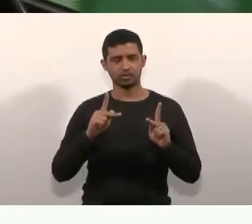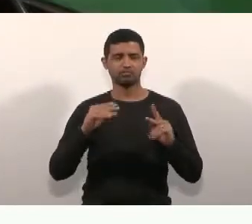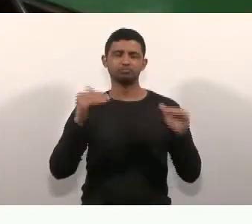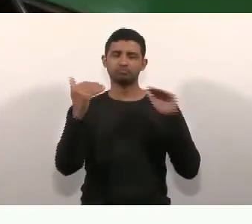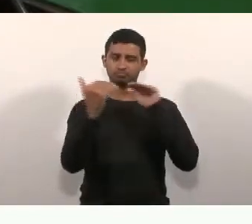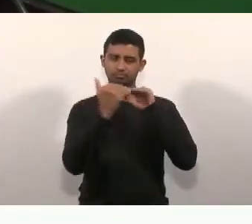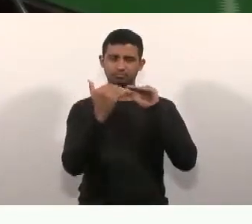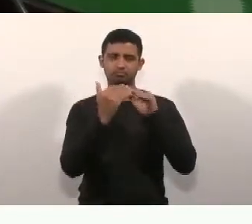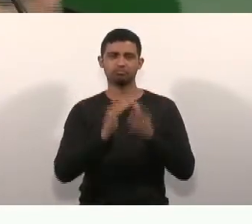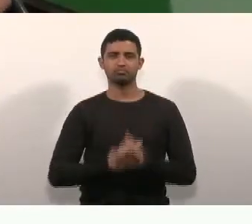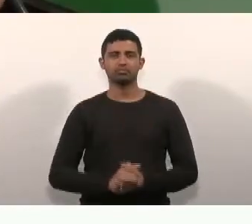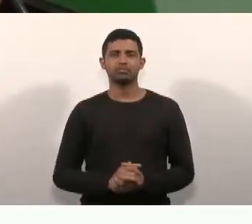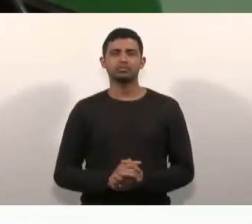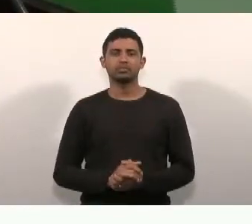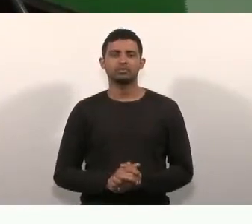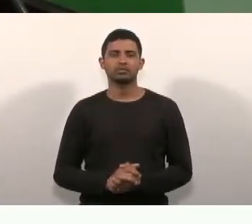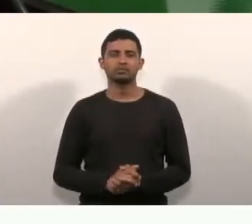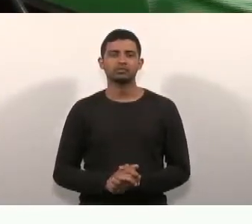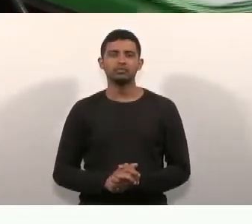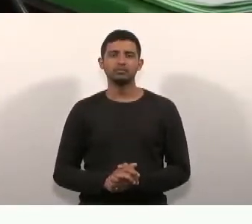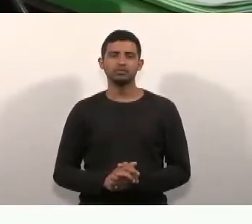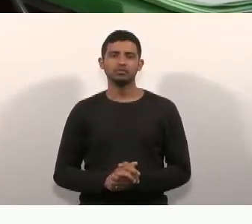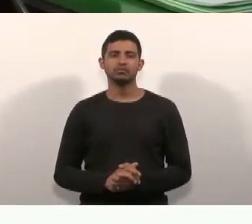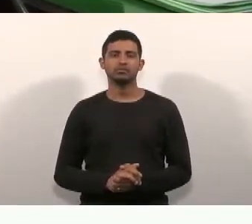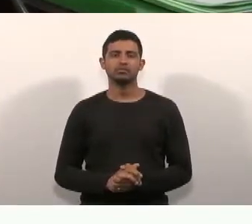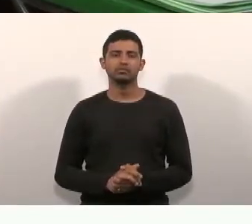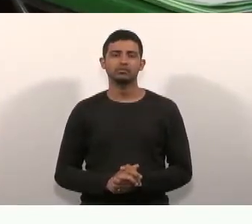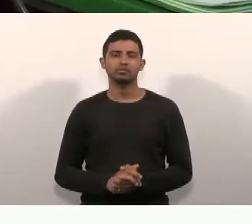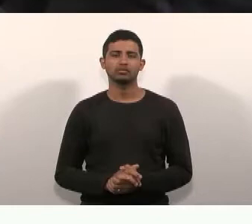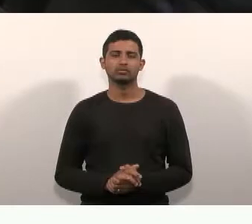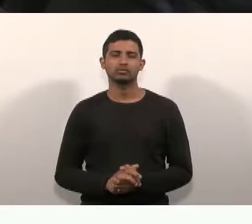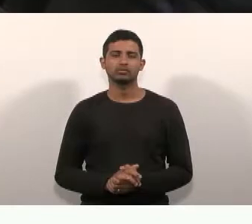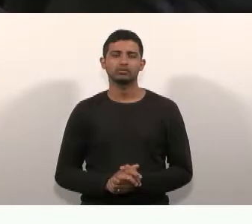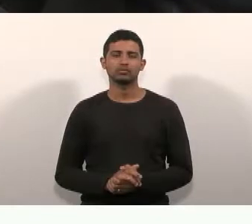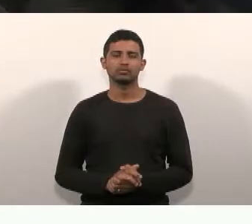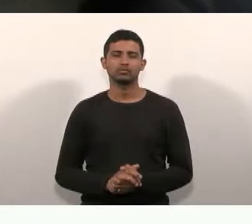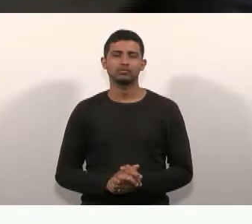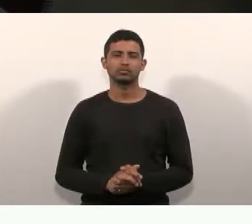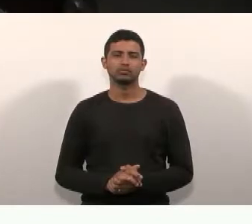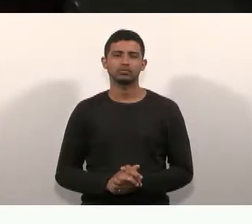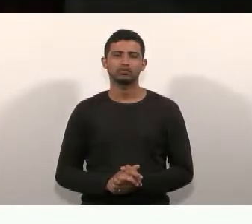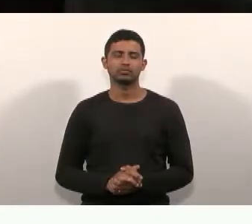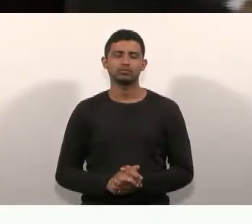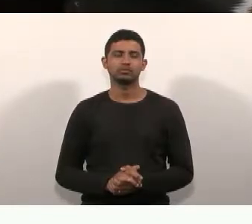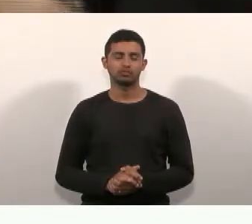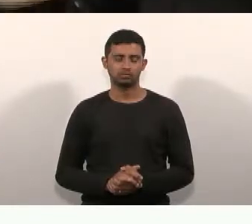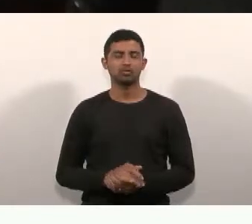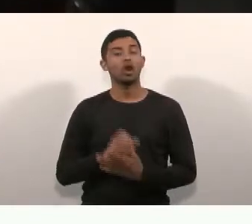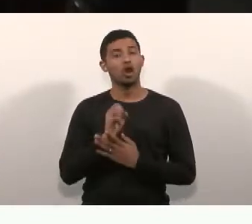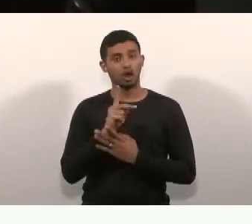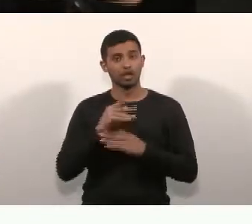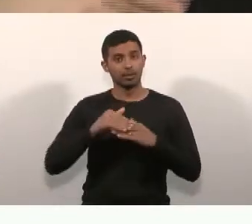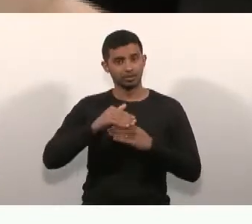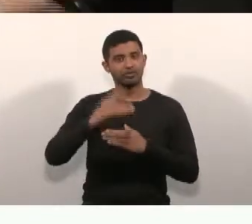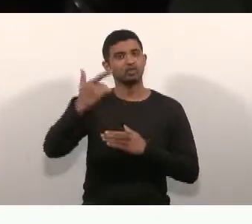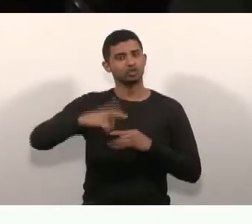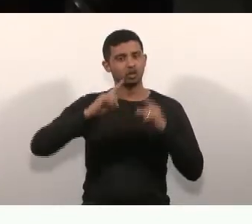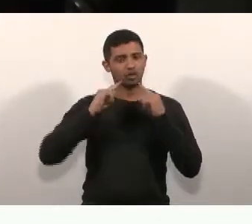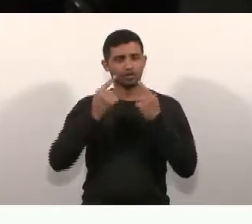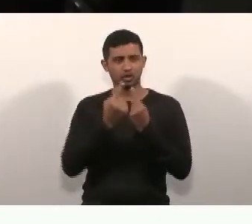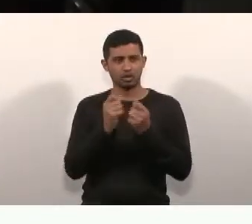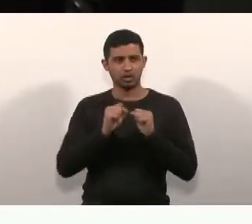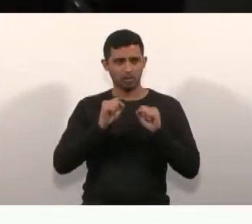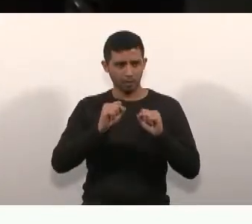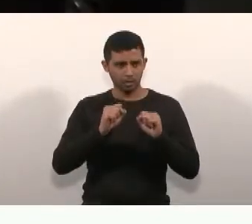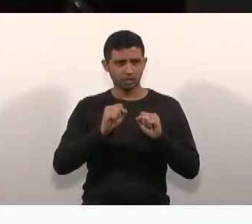o voto, o pedido de vista, estou retornando o pedido de vista com o voto em separado. Perfeito. A gente, na próxima reunião, eu posso pedir vista